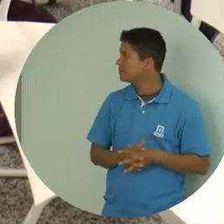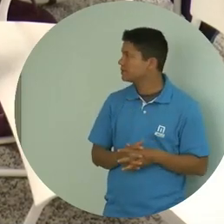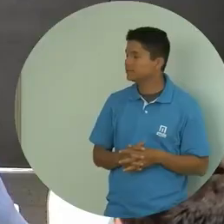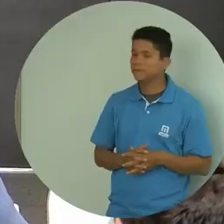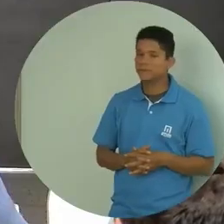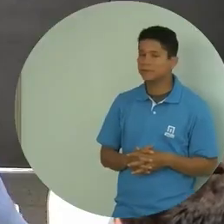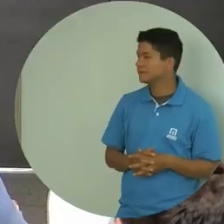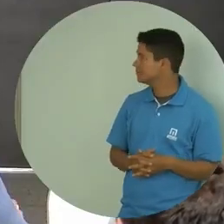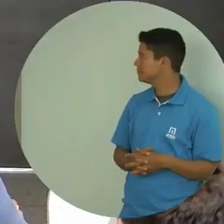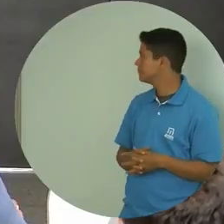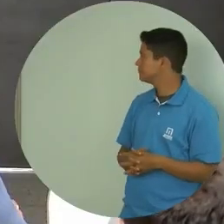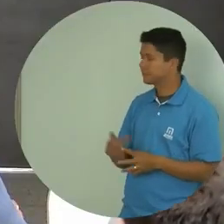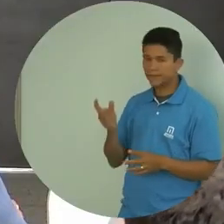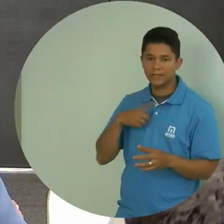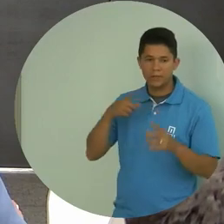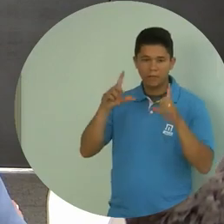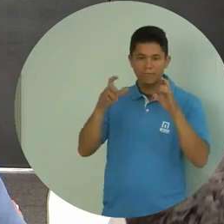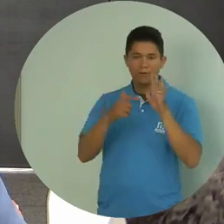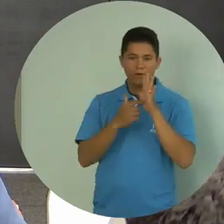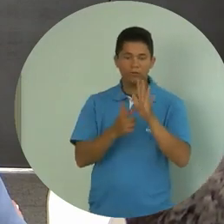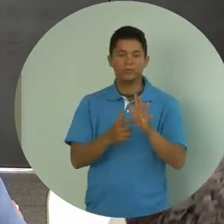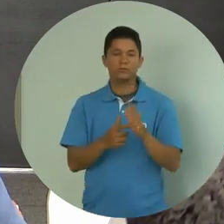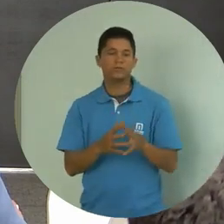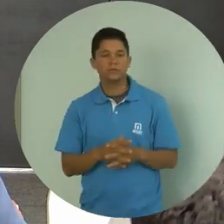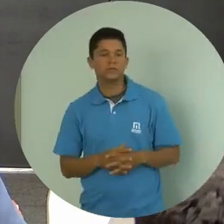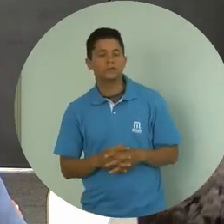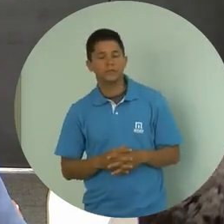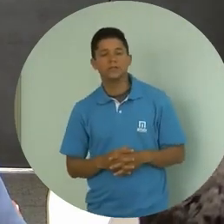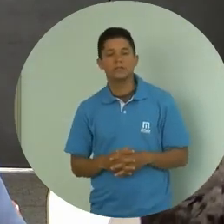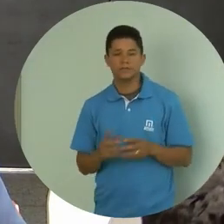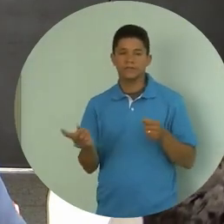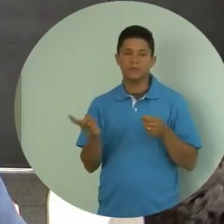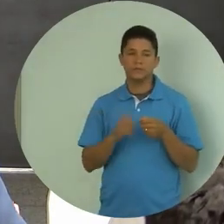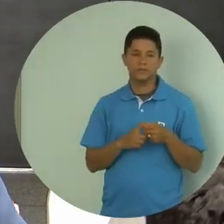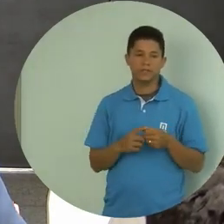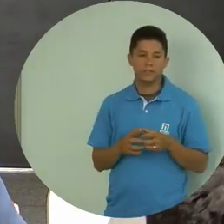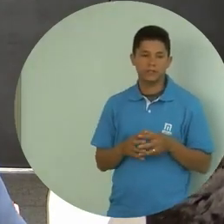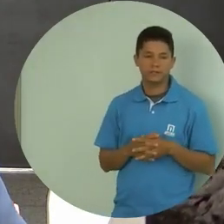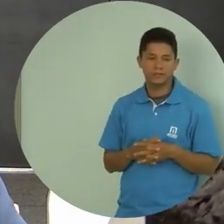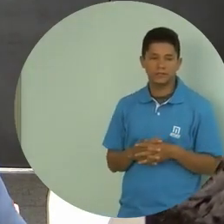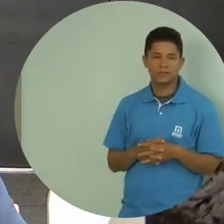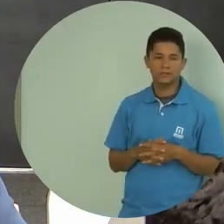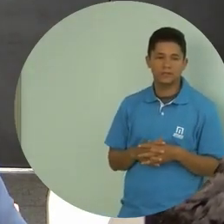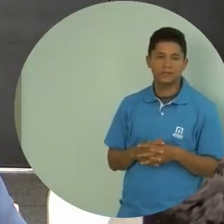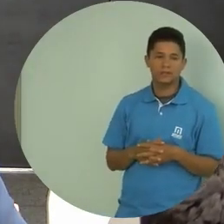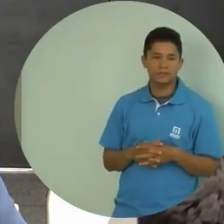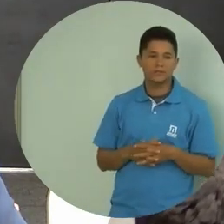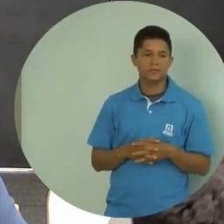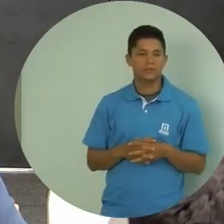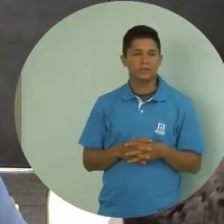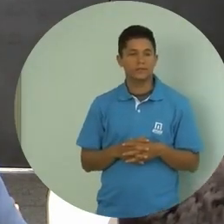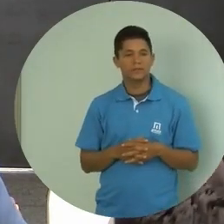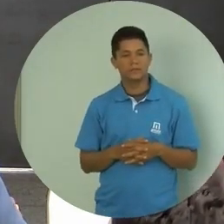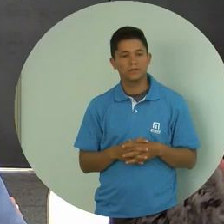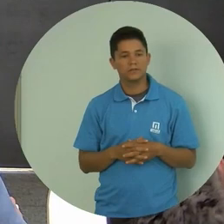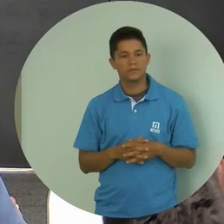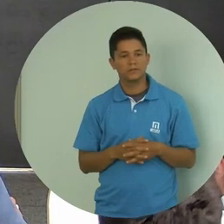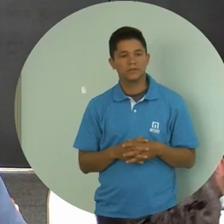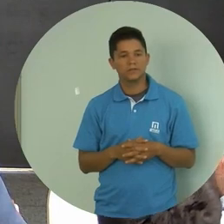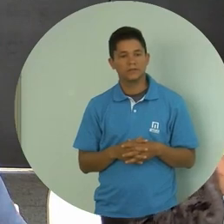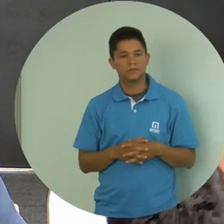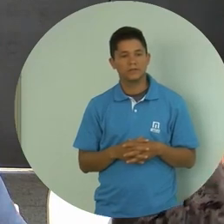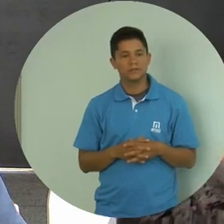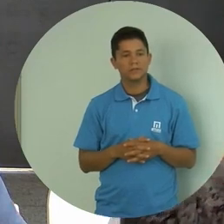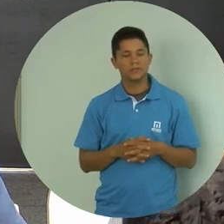processo. Eu tenho uma foto ali, a gente poderia voltar. Volta lá nas primeiras, Gabriel. Se eu pegar aqui vai ficar mais fácil.